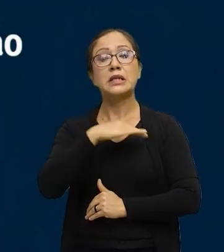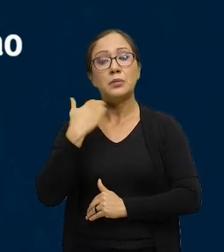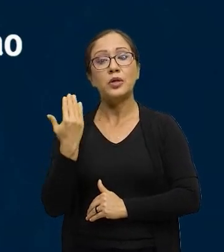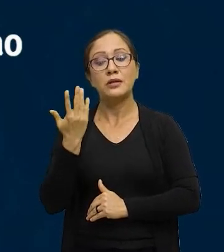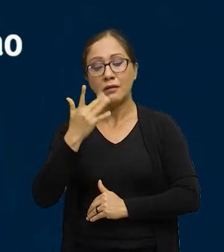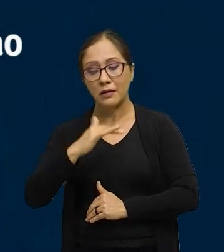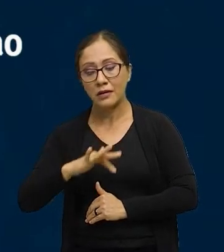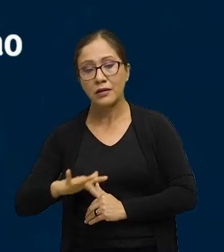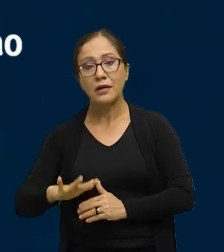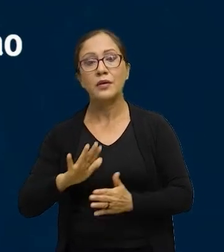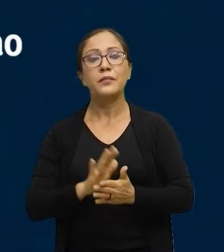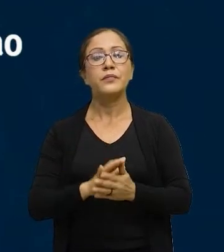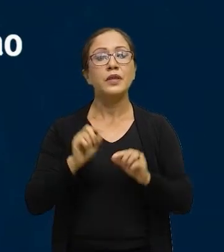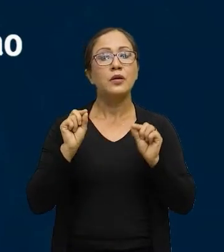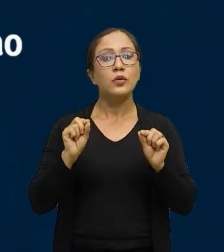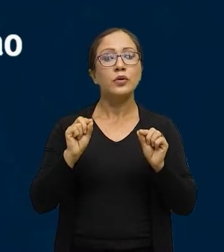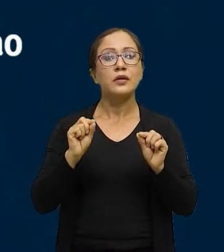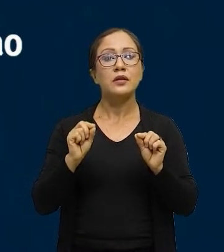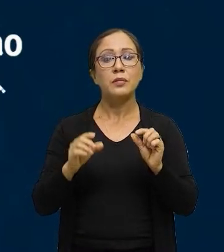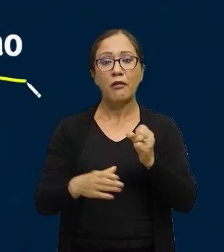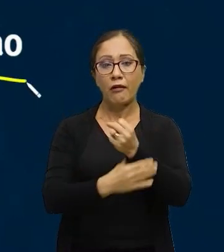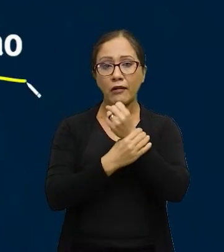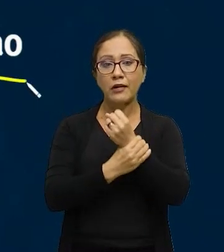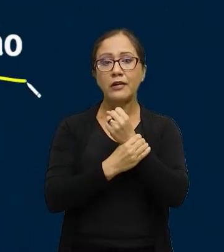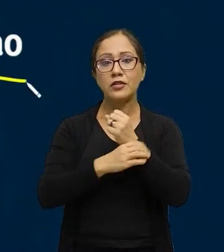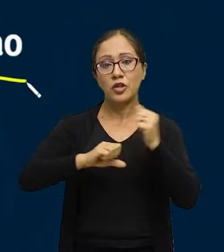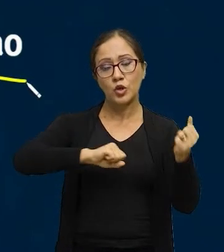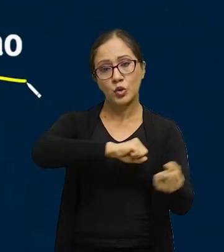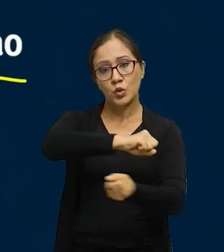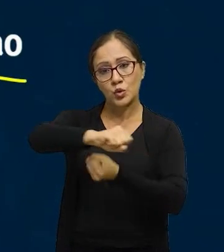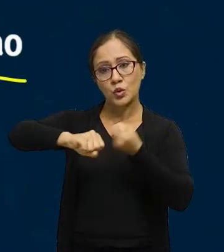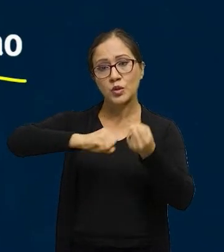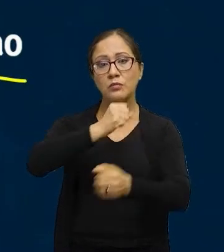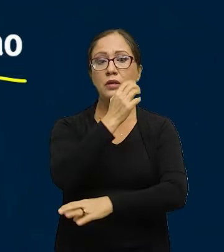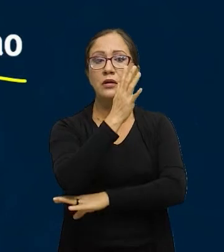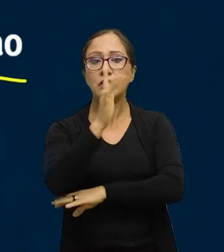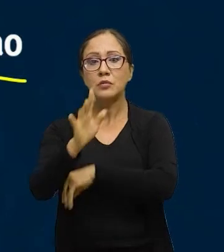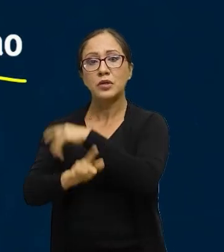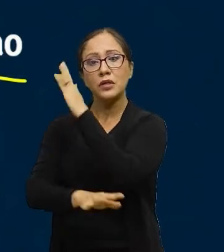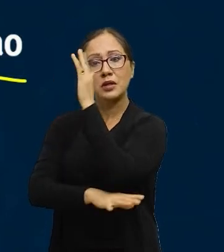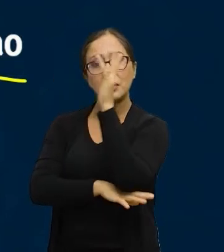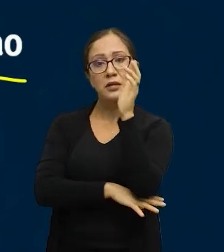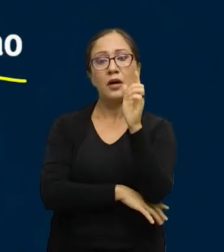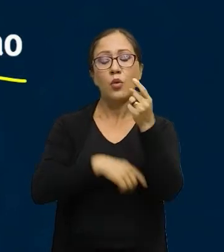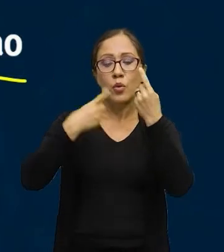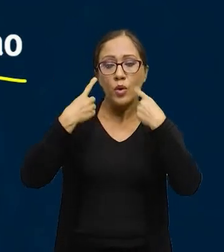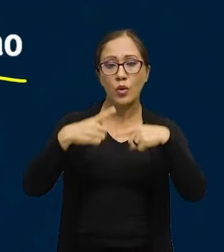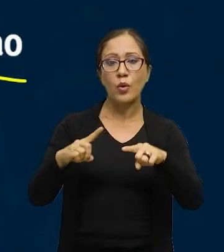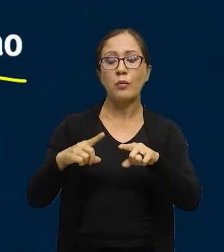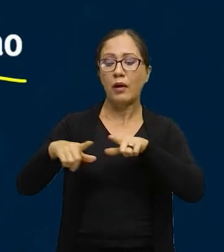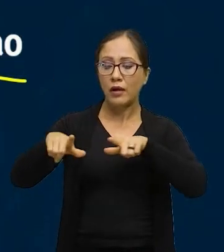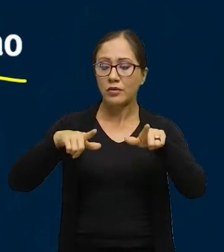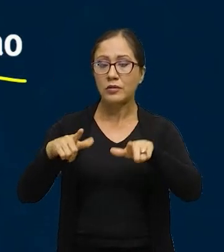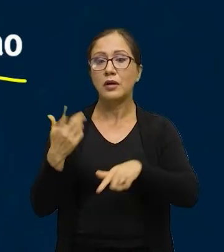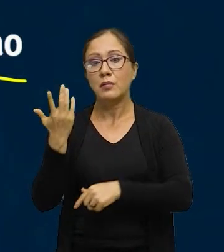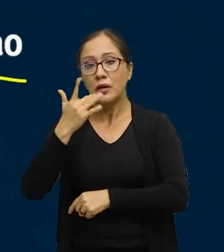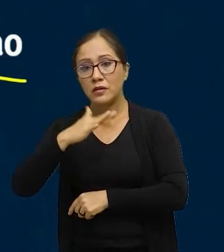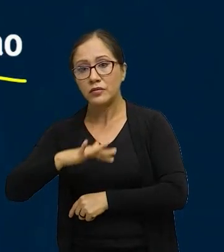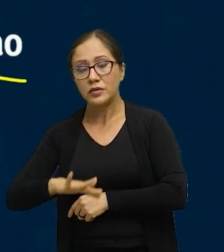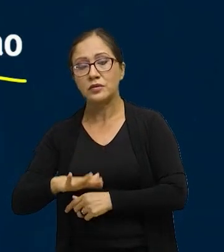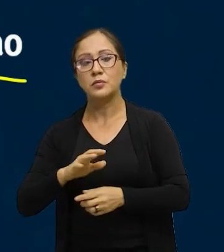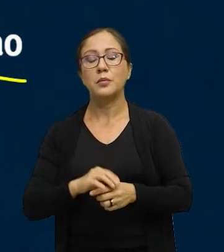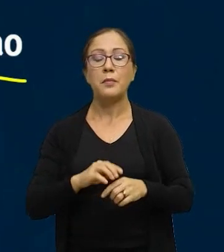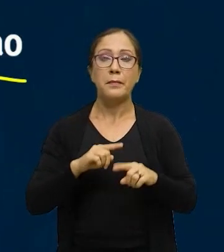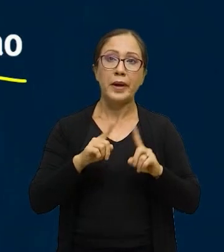de sustentabilidade mental e combate ao trabalho infantil. Apesar da gente ser contra, né? A gente